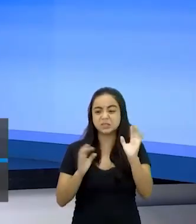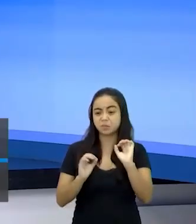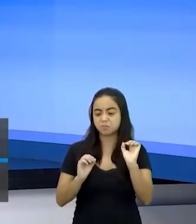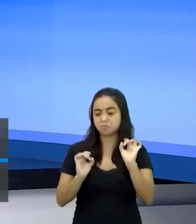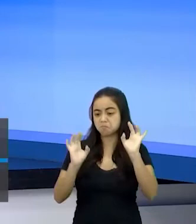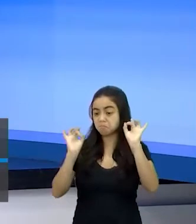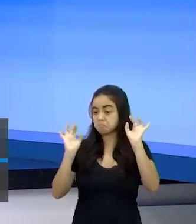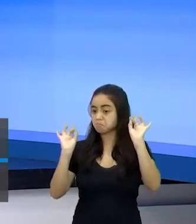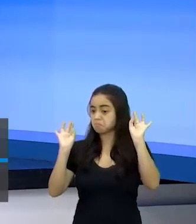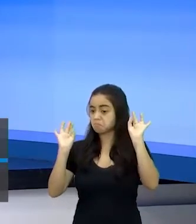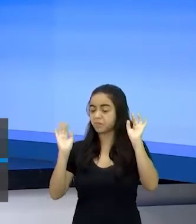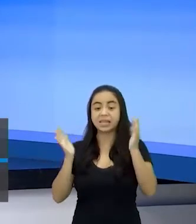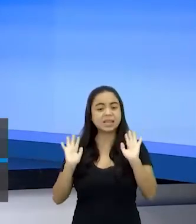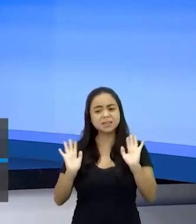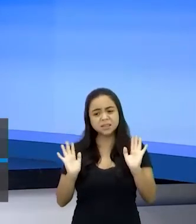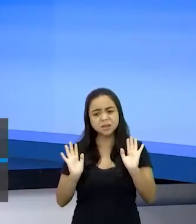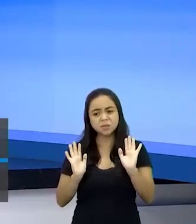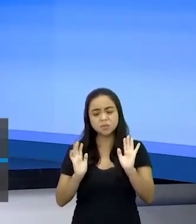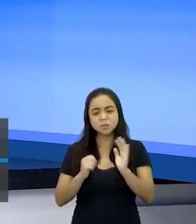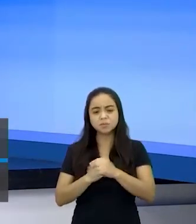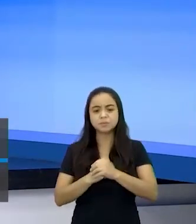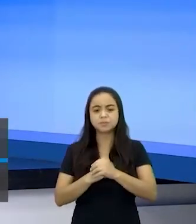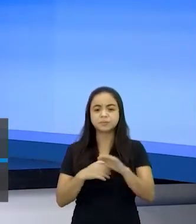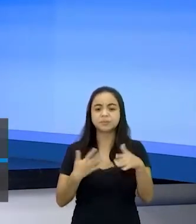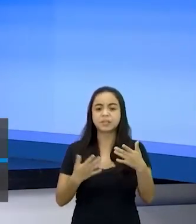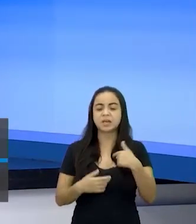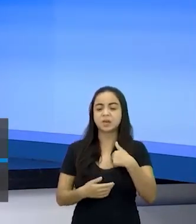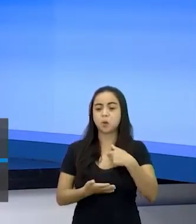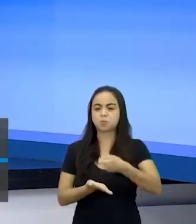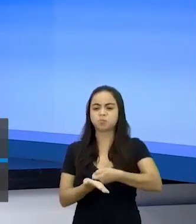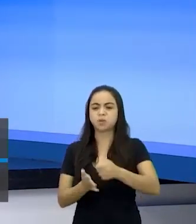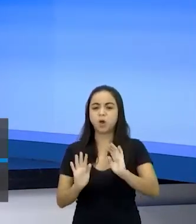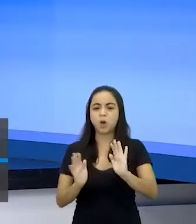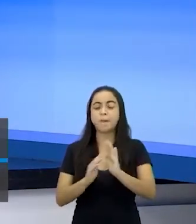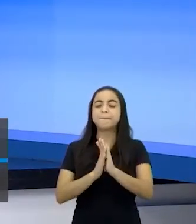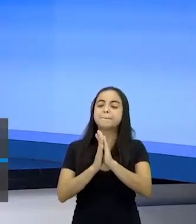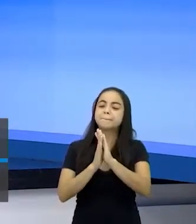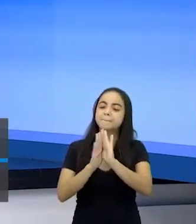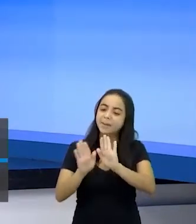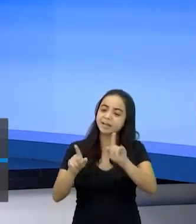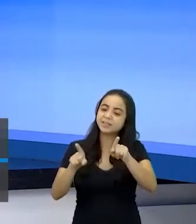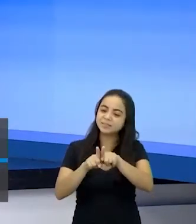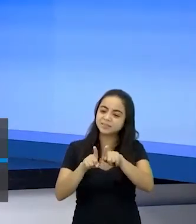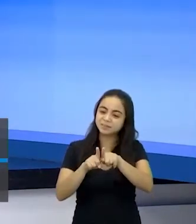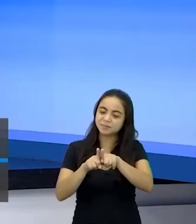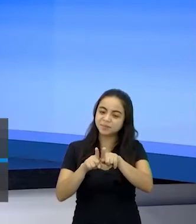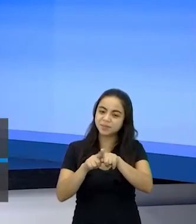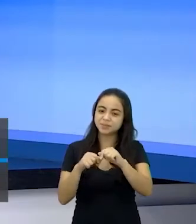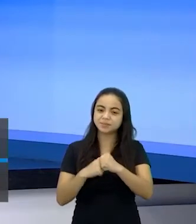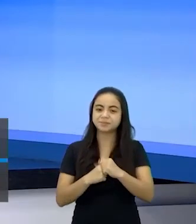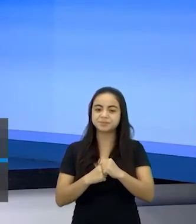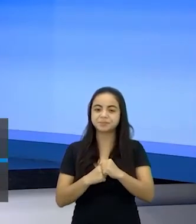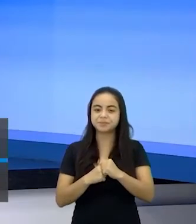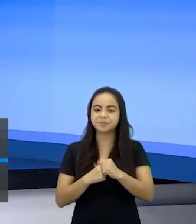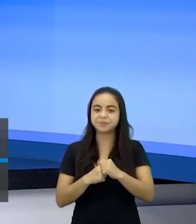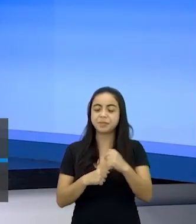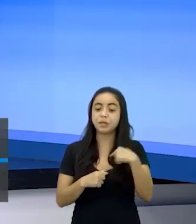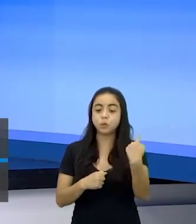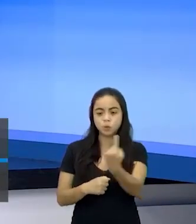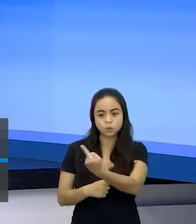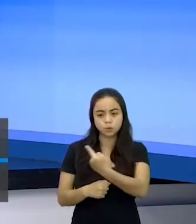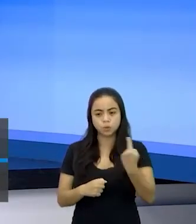eu sendo a advogada do diabo aqui, ao mesmo tempo, nós estamos num